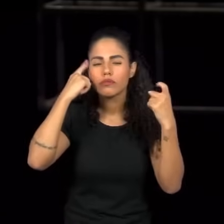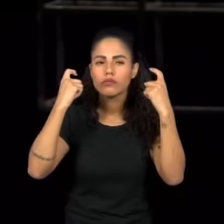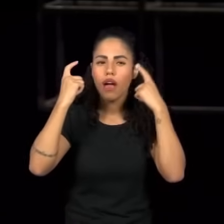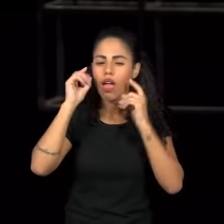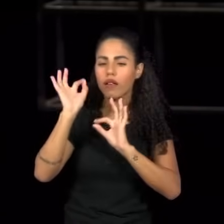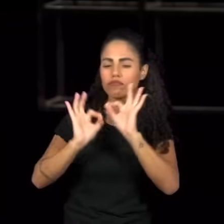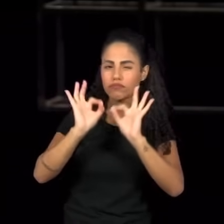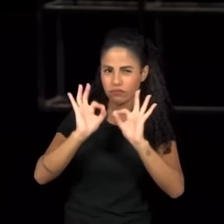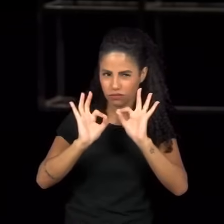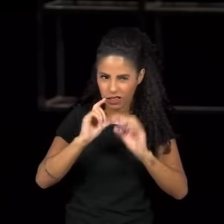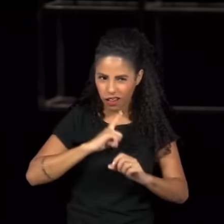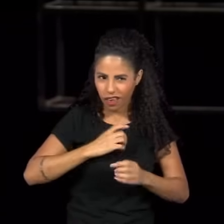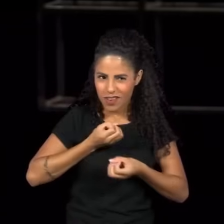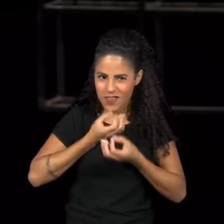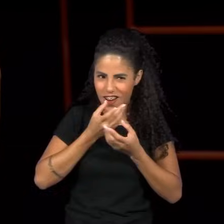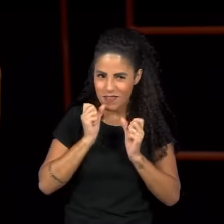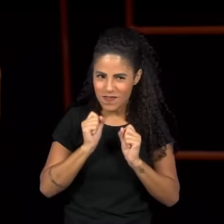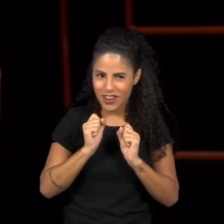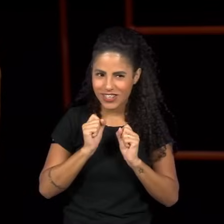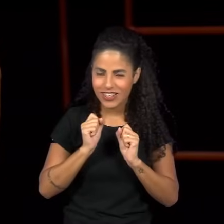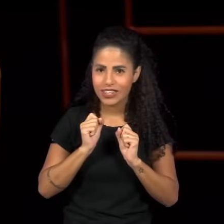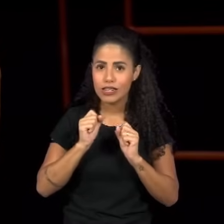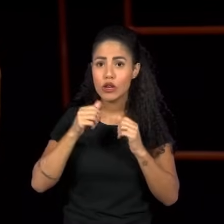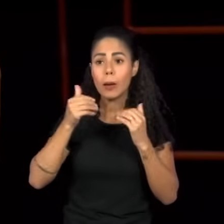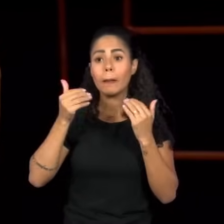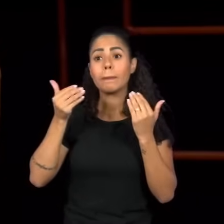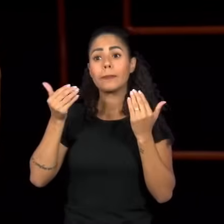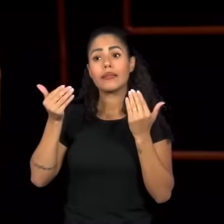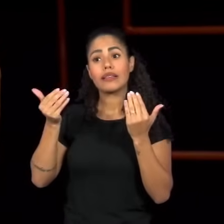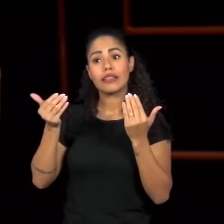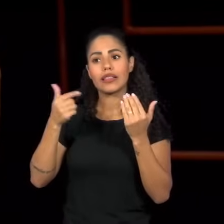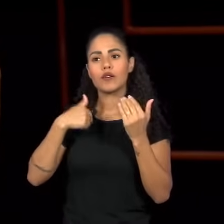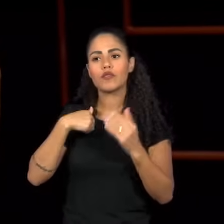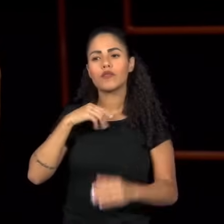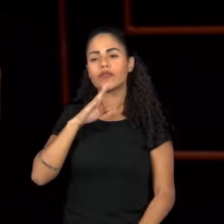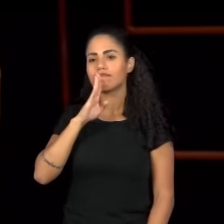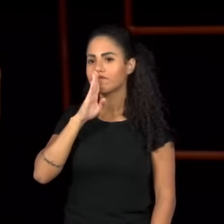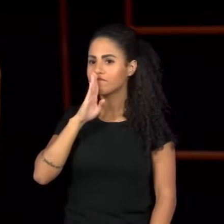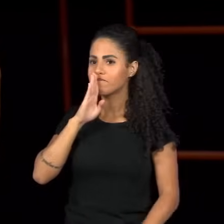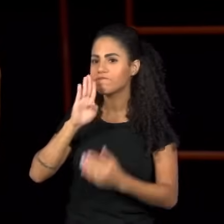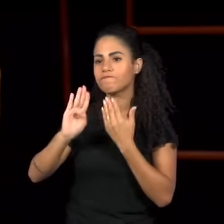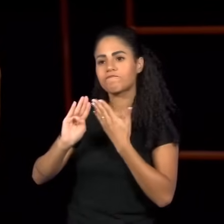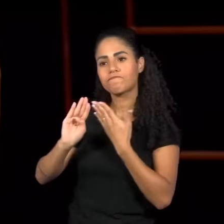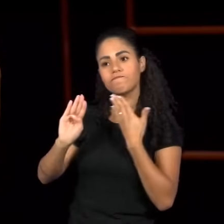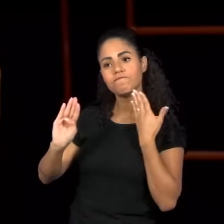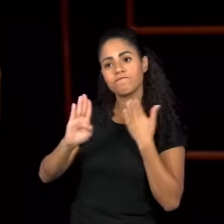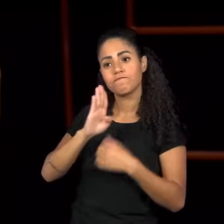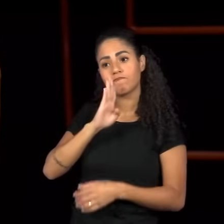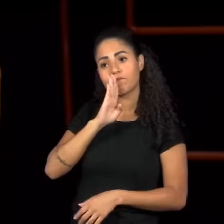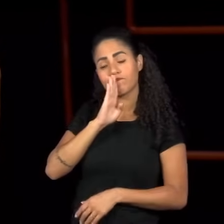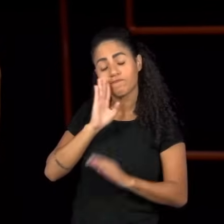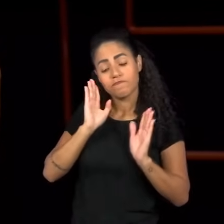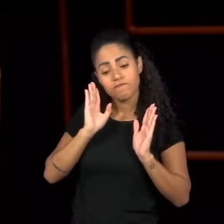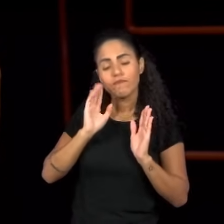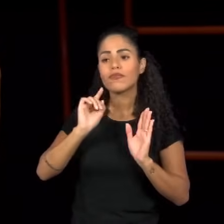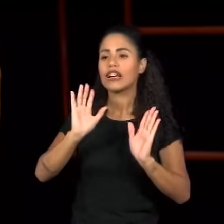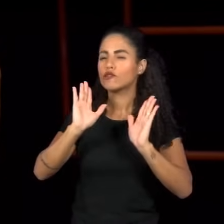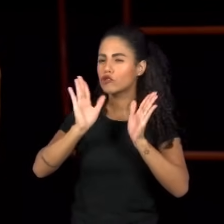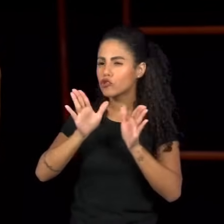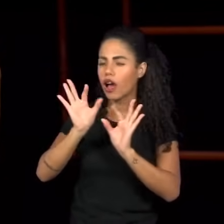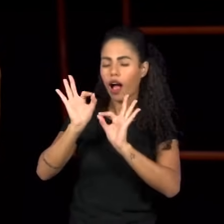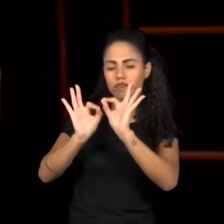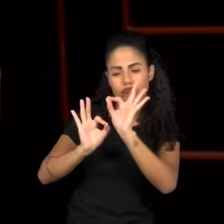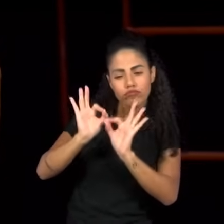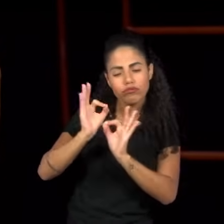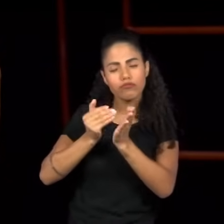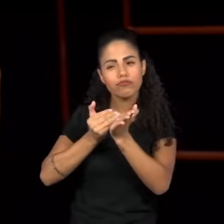planos. Dá um spoiler para a gente, vai. Então, eu ainda preciso ficar mais um tempo quietinha, assim, mas eu já estou começando